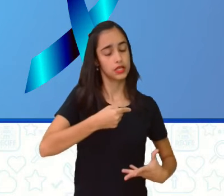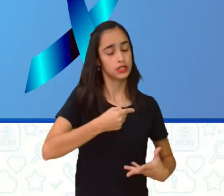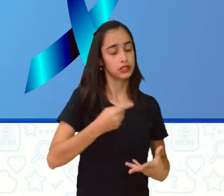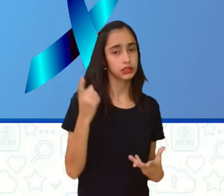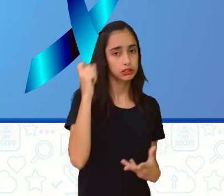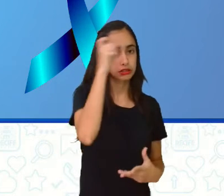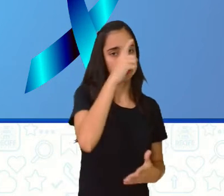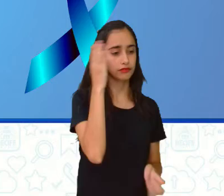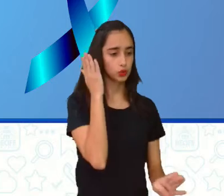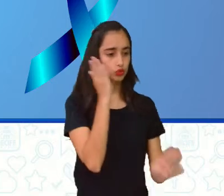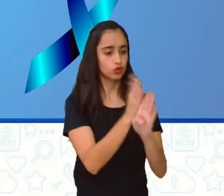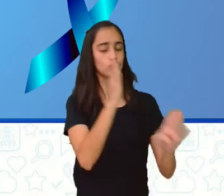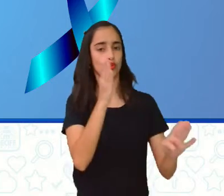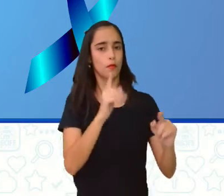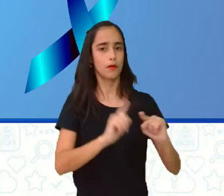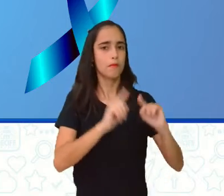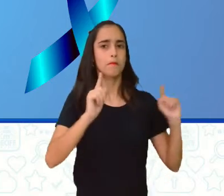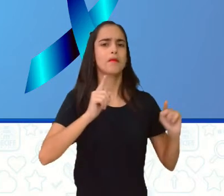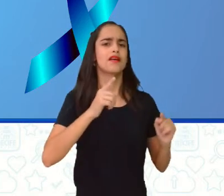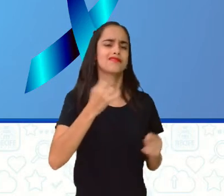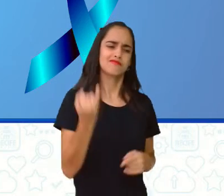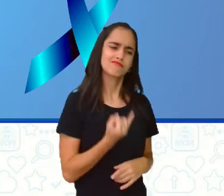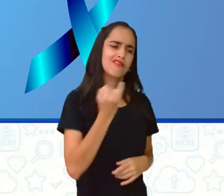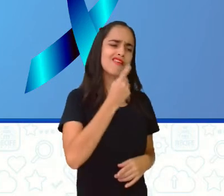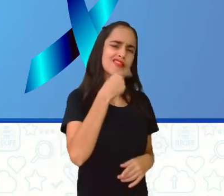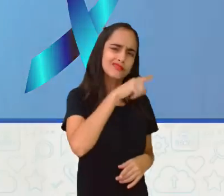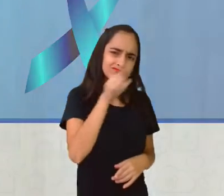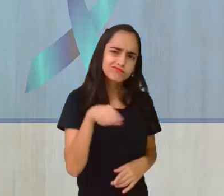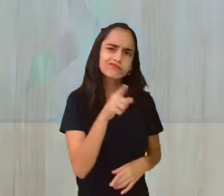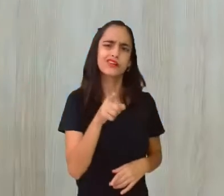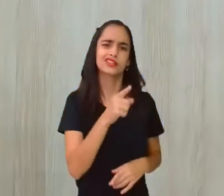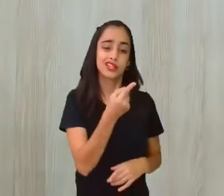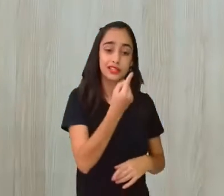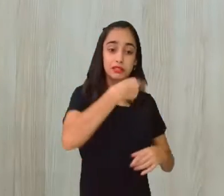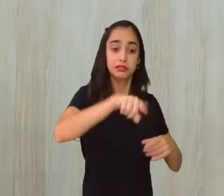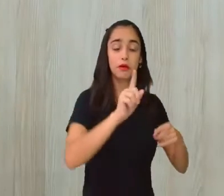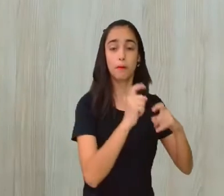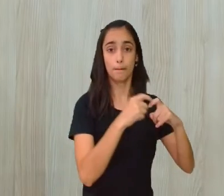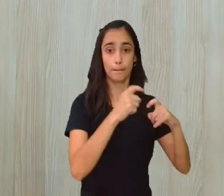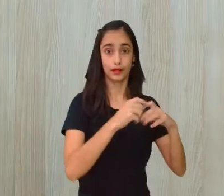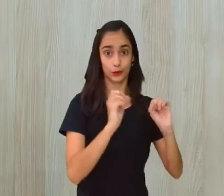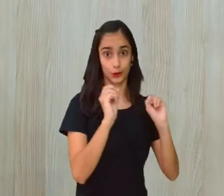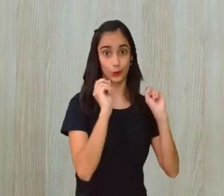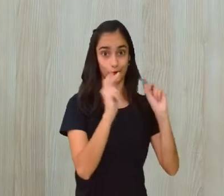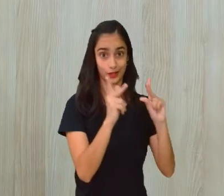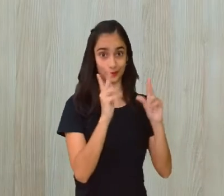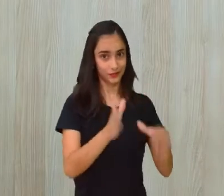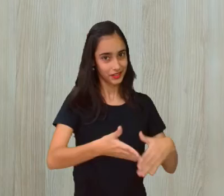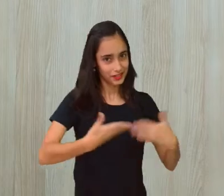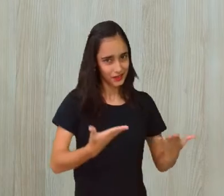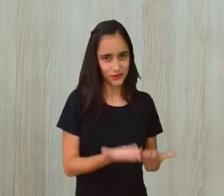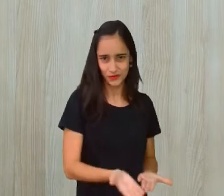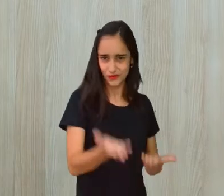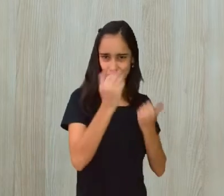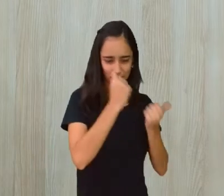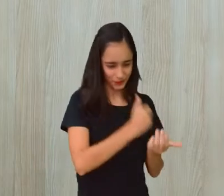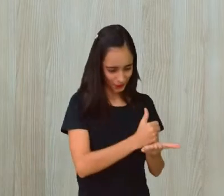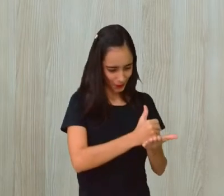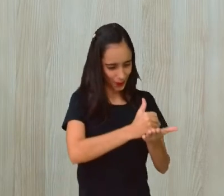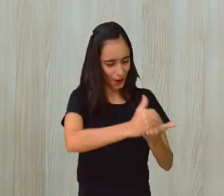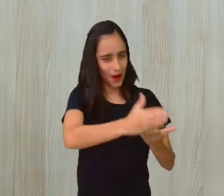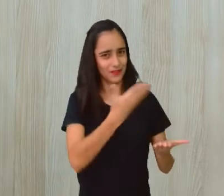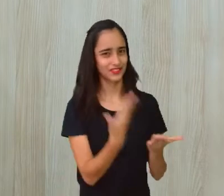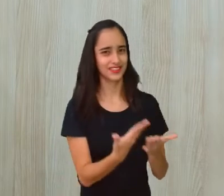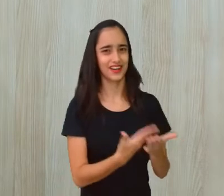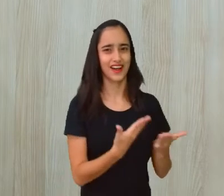a prevenção. Realmente é uma campanha de conscientização e de prevenção para nos alertar, tá certo, pessoal? Então, vamos à nossa aula aí, que ela está